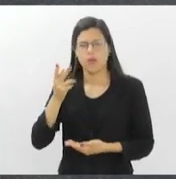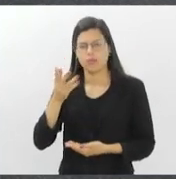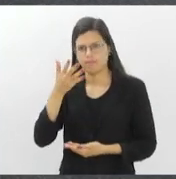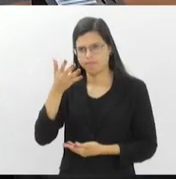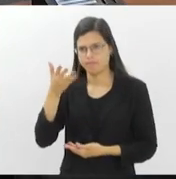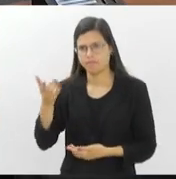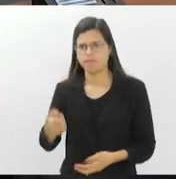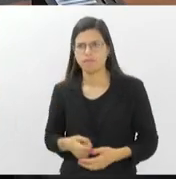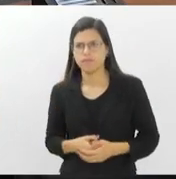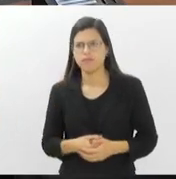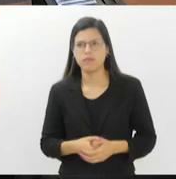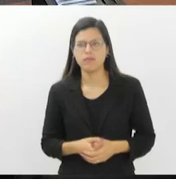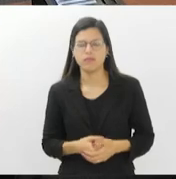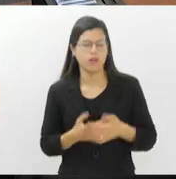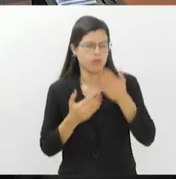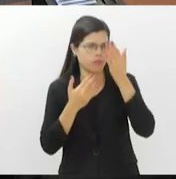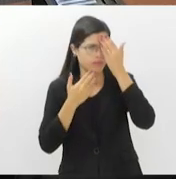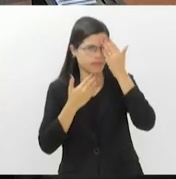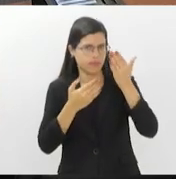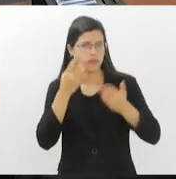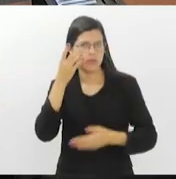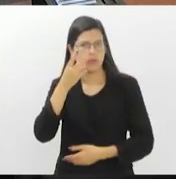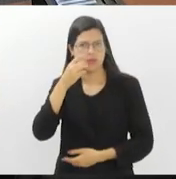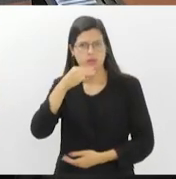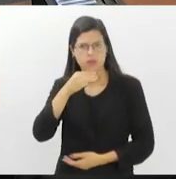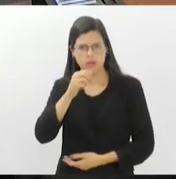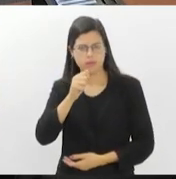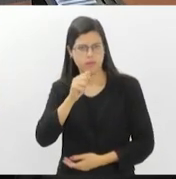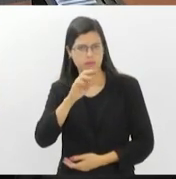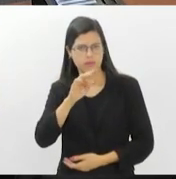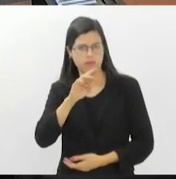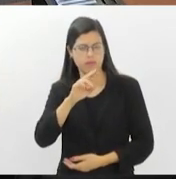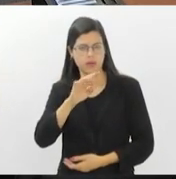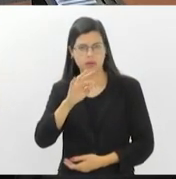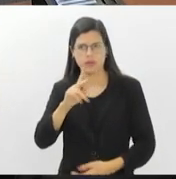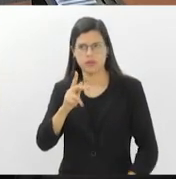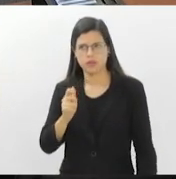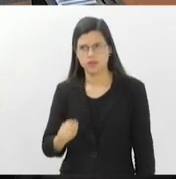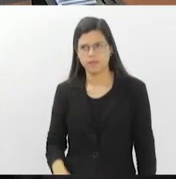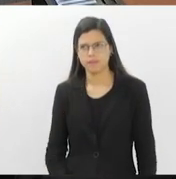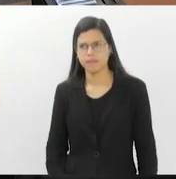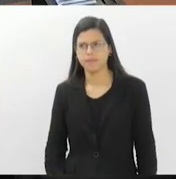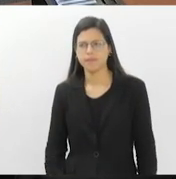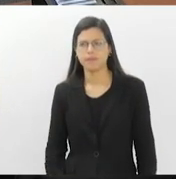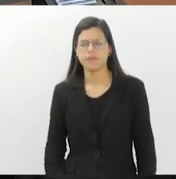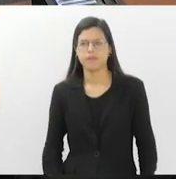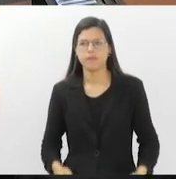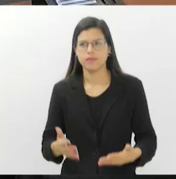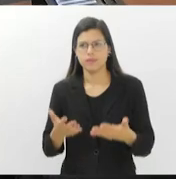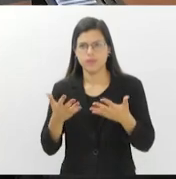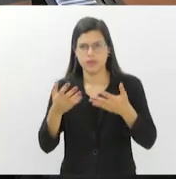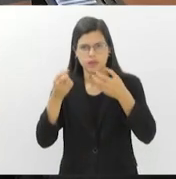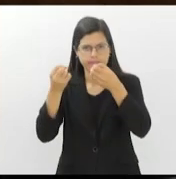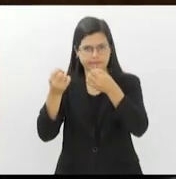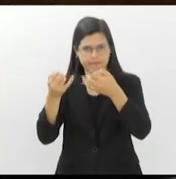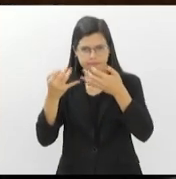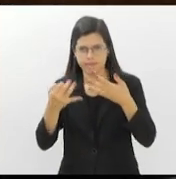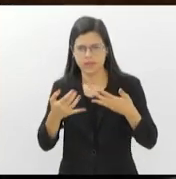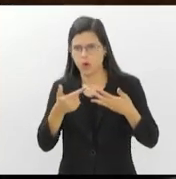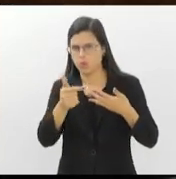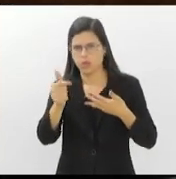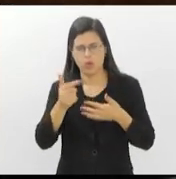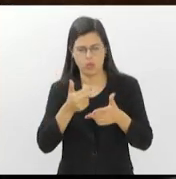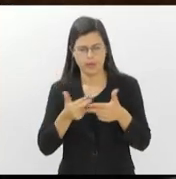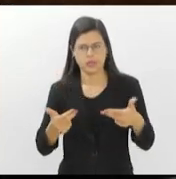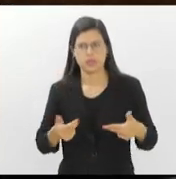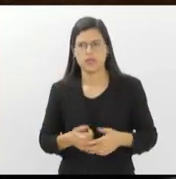deputada Marta Rocha. Eu só queria esclarecer mais um ponto.